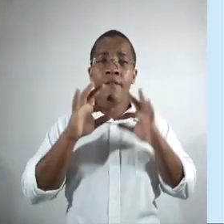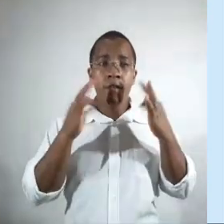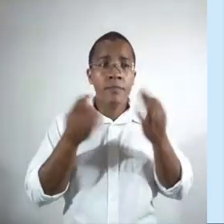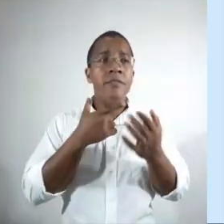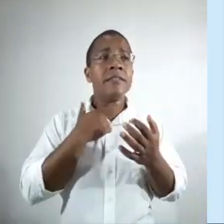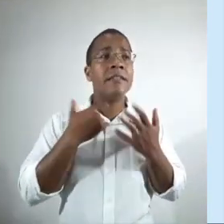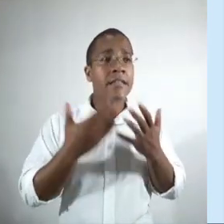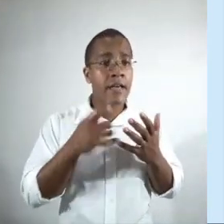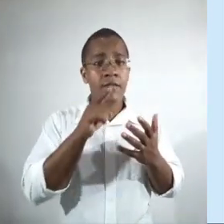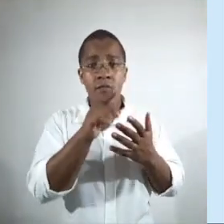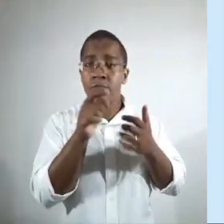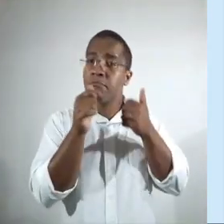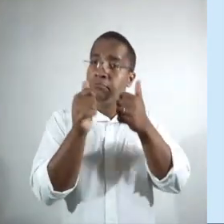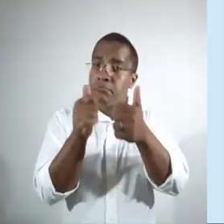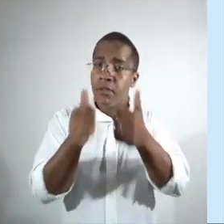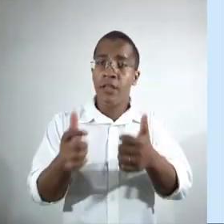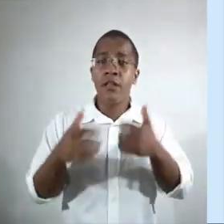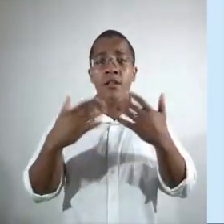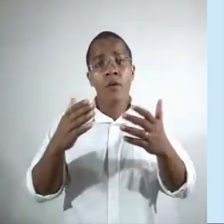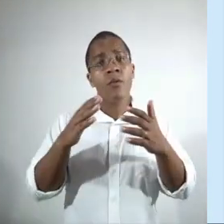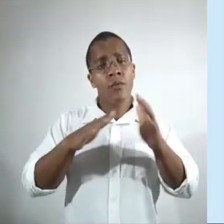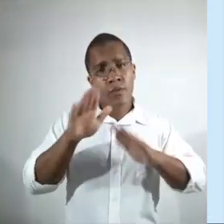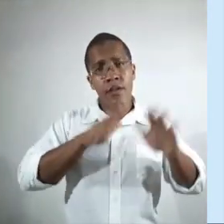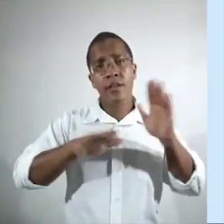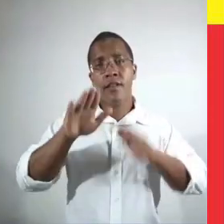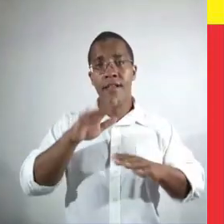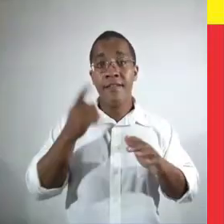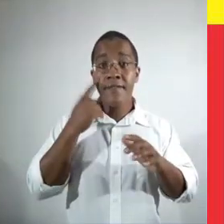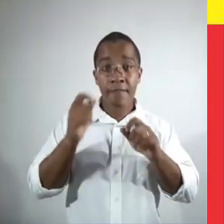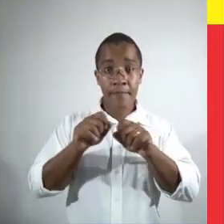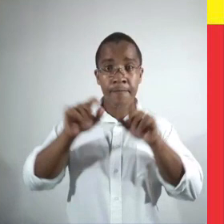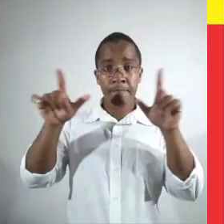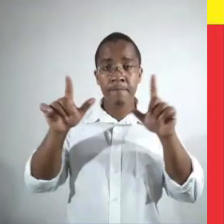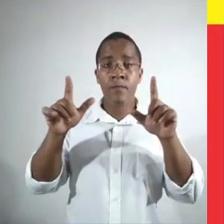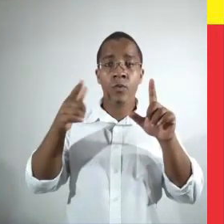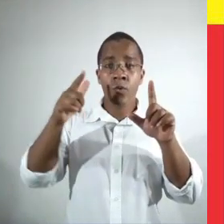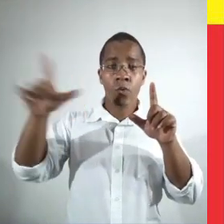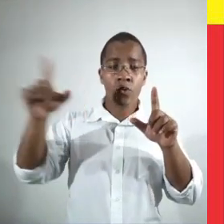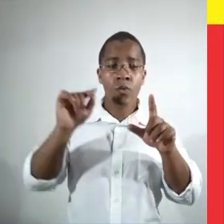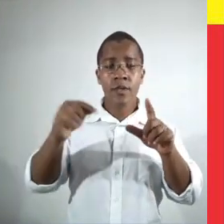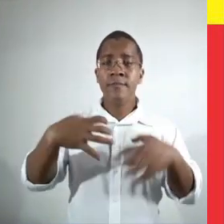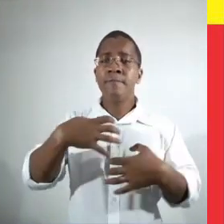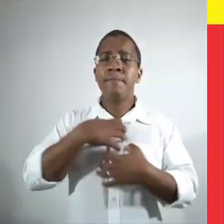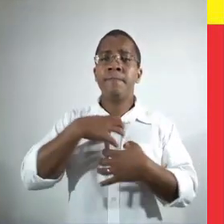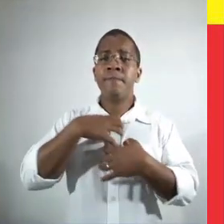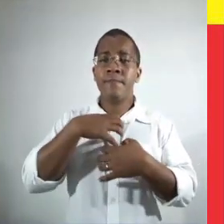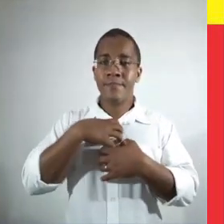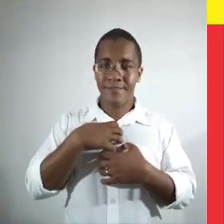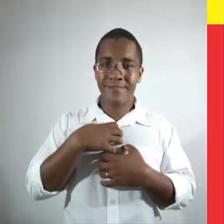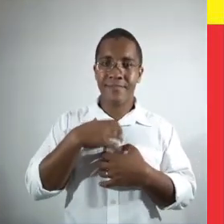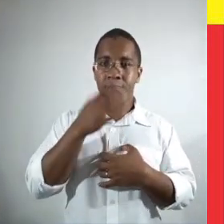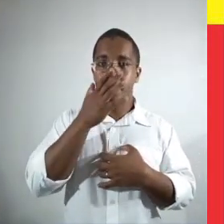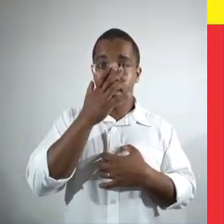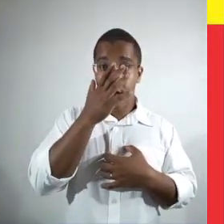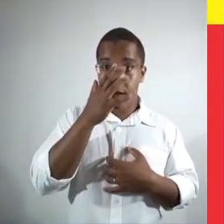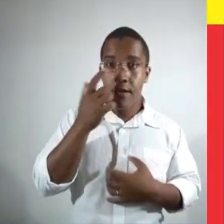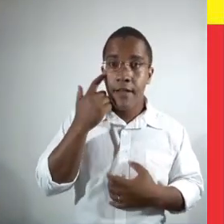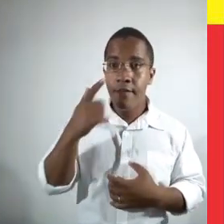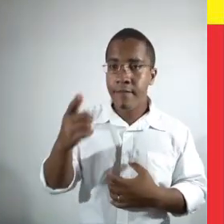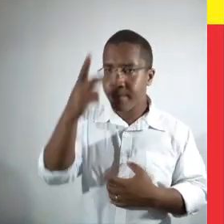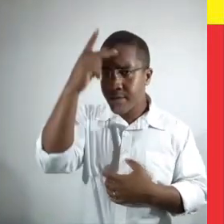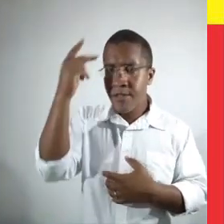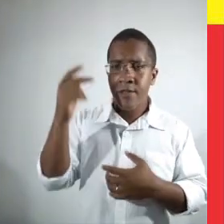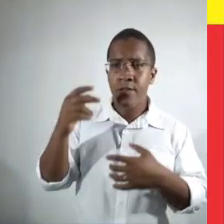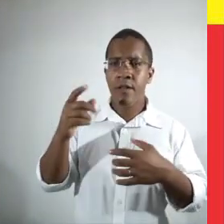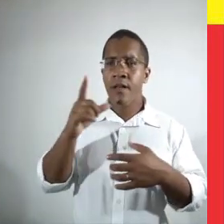bem, certo? Então, nós vemos aí na nossa próxima imagem a das emoções. Aí nós vemos o pessoal, né,